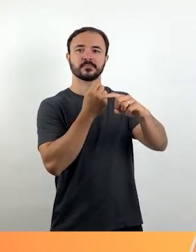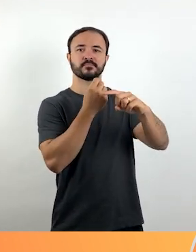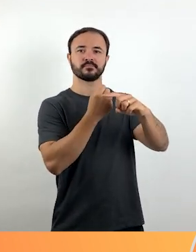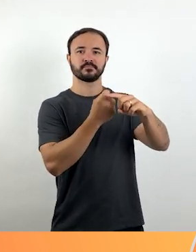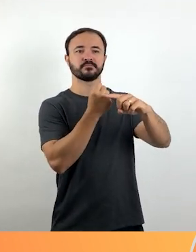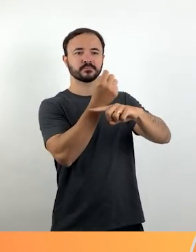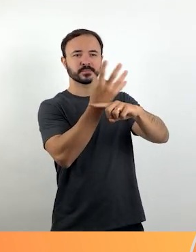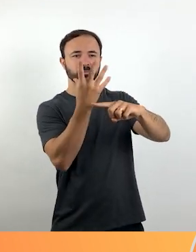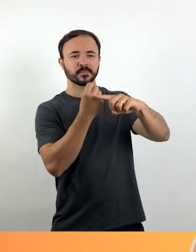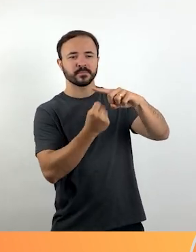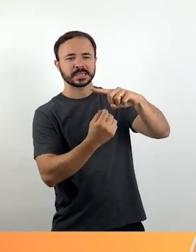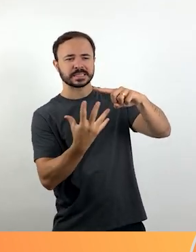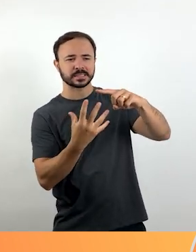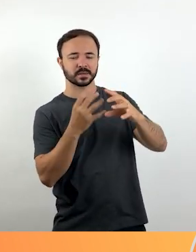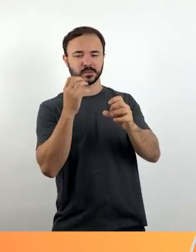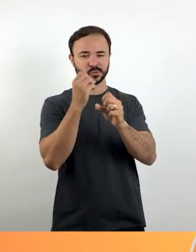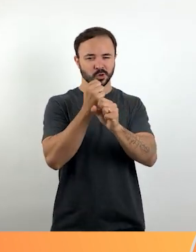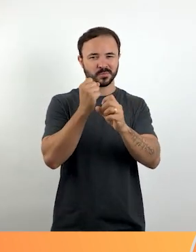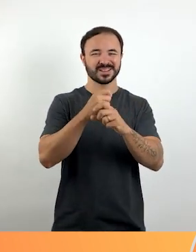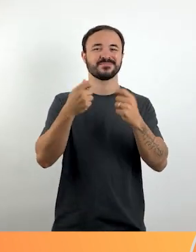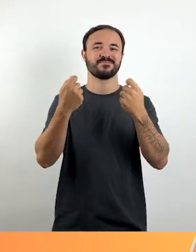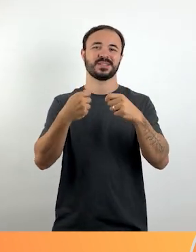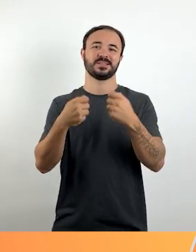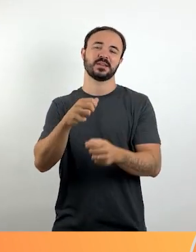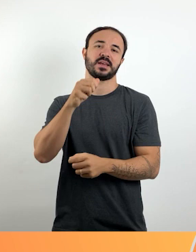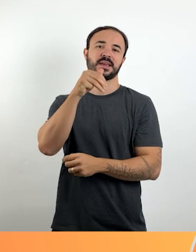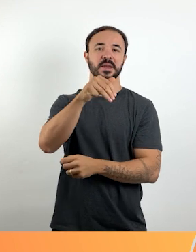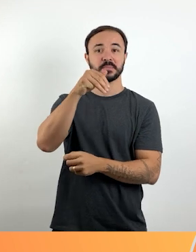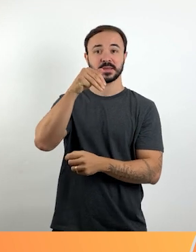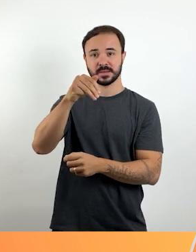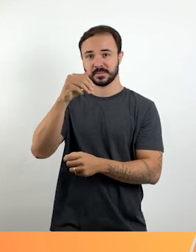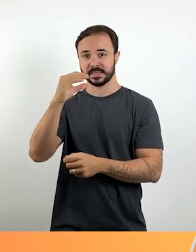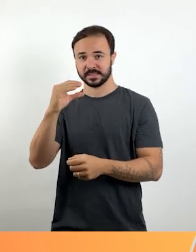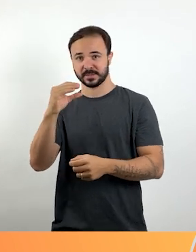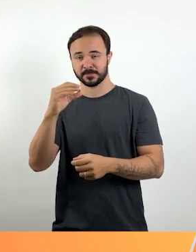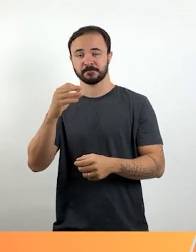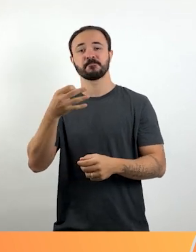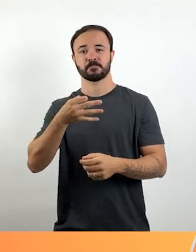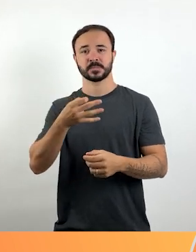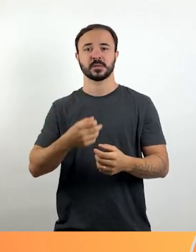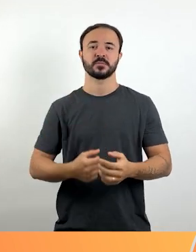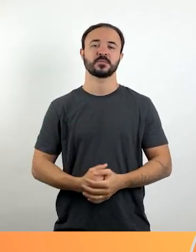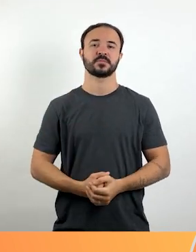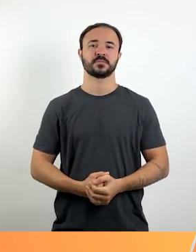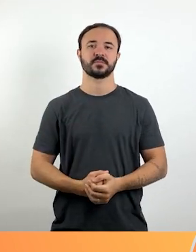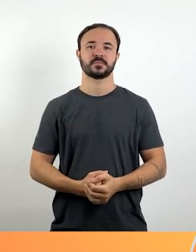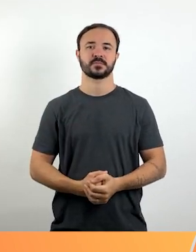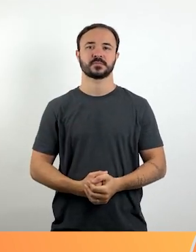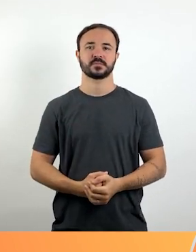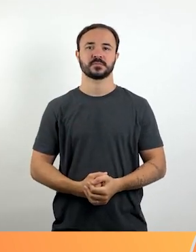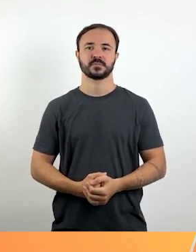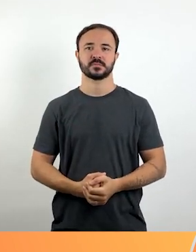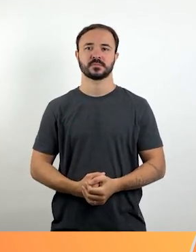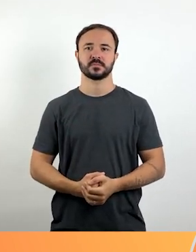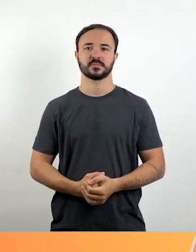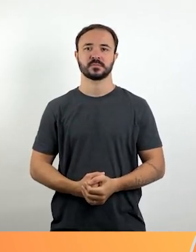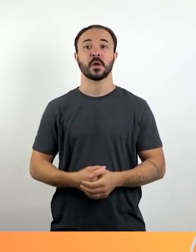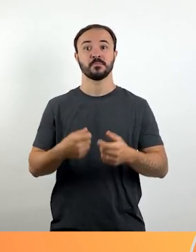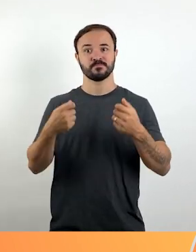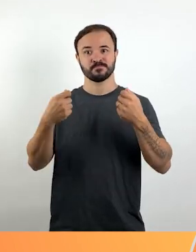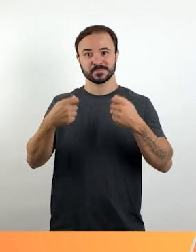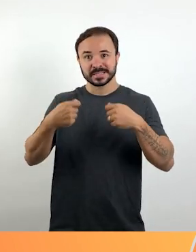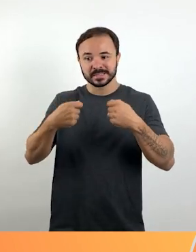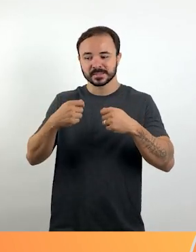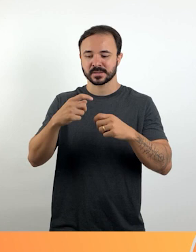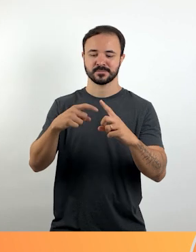que fazer o MMC. Então, aqui eu vou deixar a multiplicação deles nessa parte de baixo,